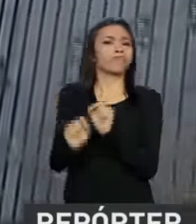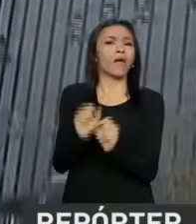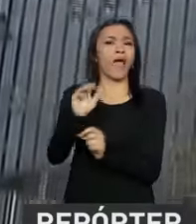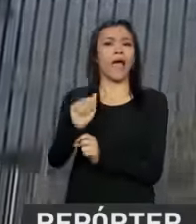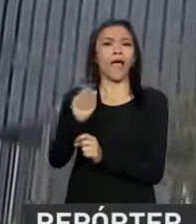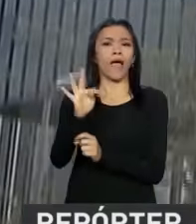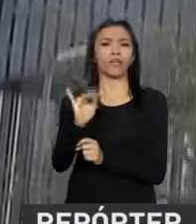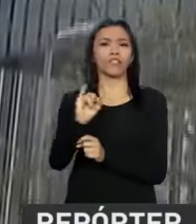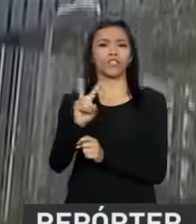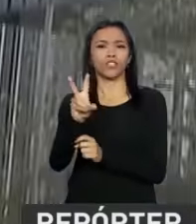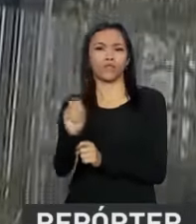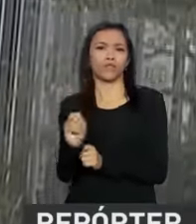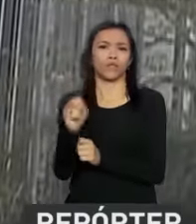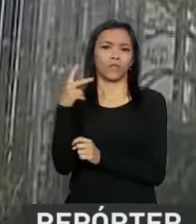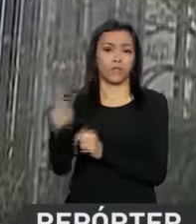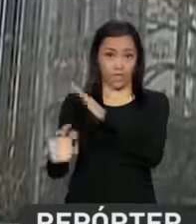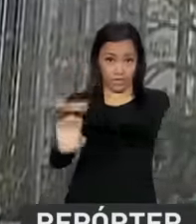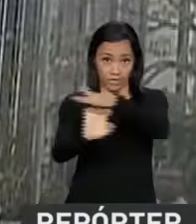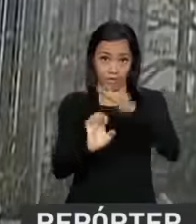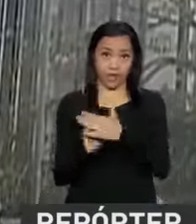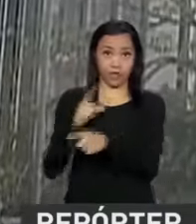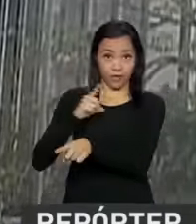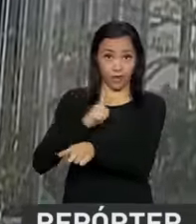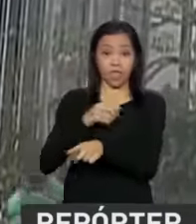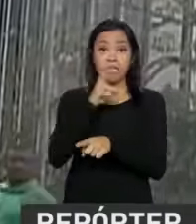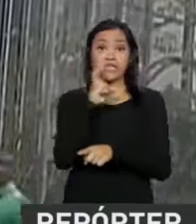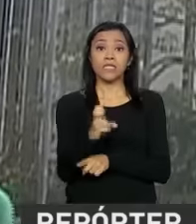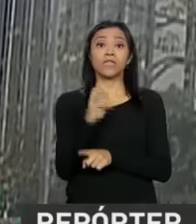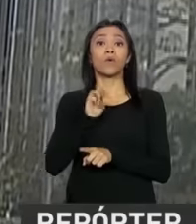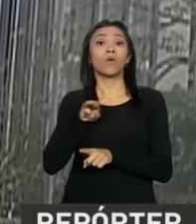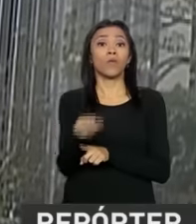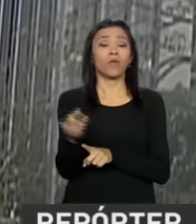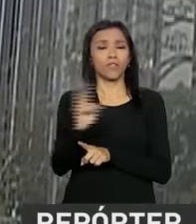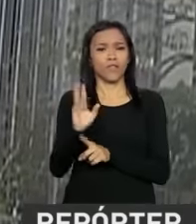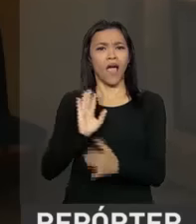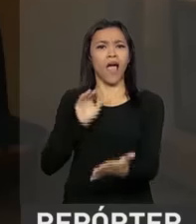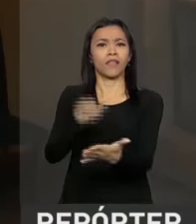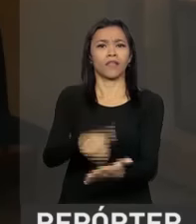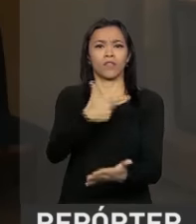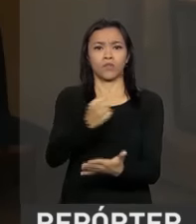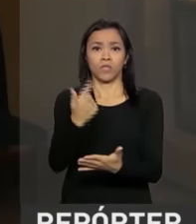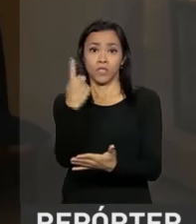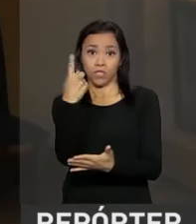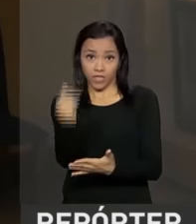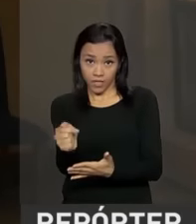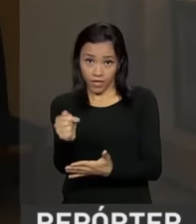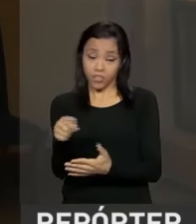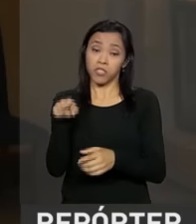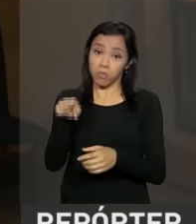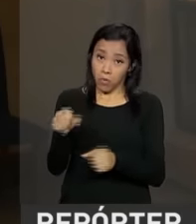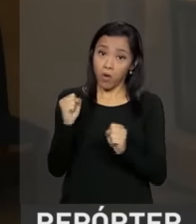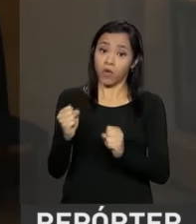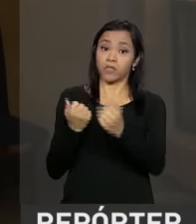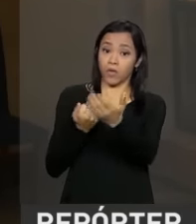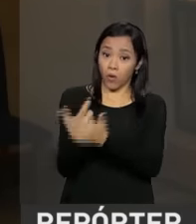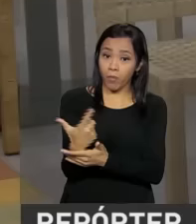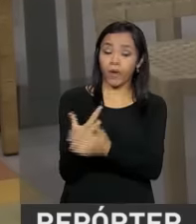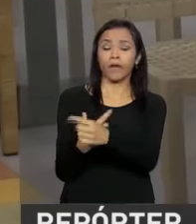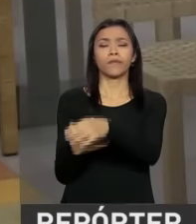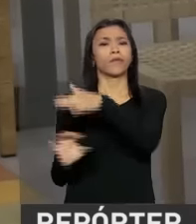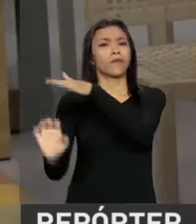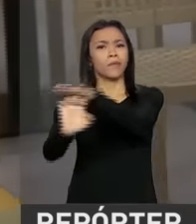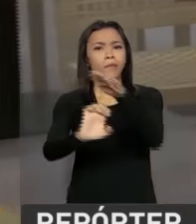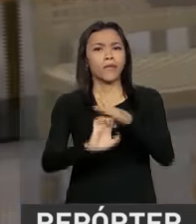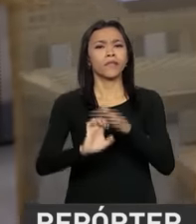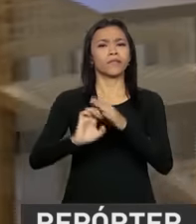de valor que as empresas possuem serão 5 bilhões de até 2017 e os ativos poderão ser comprados de empresas